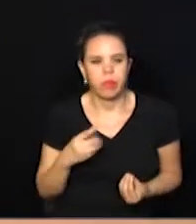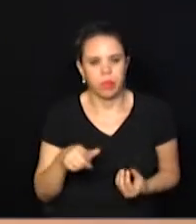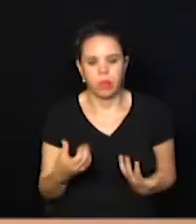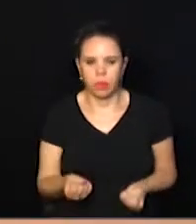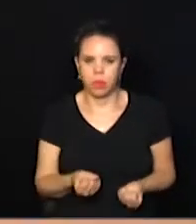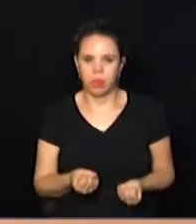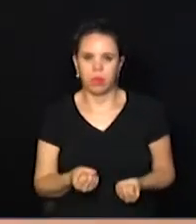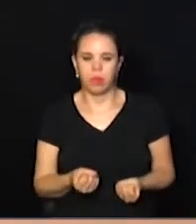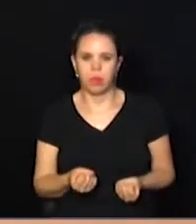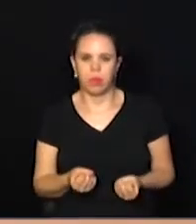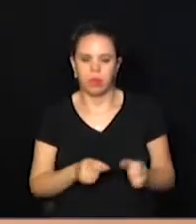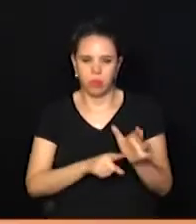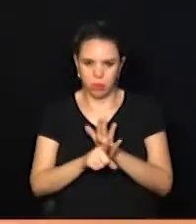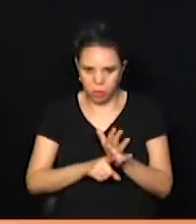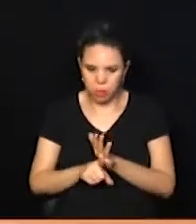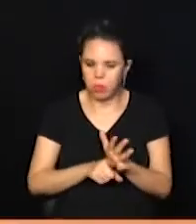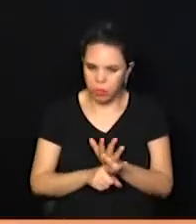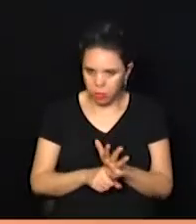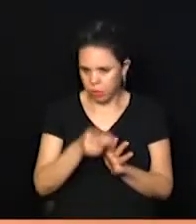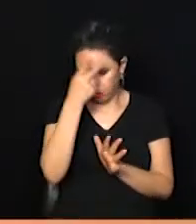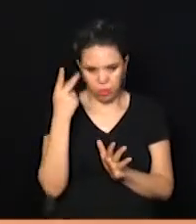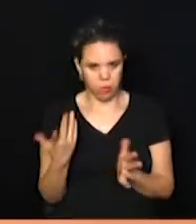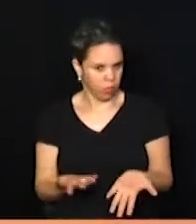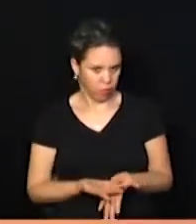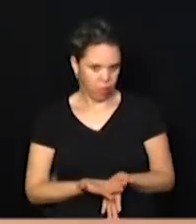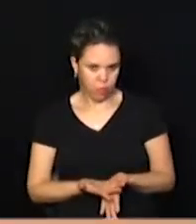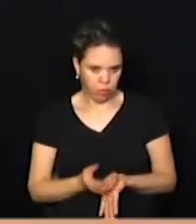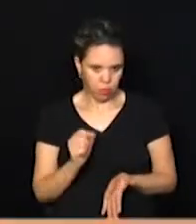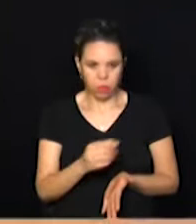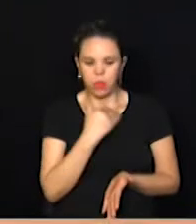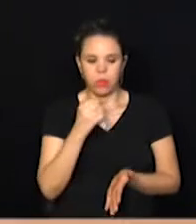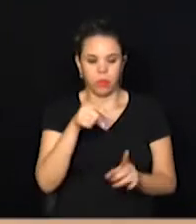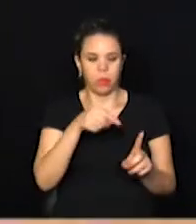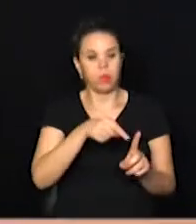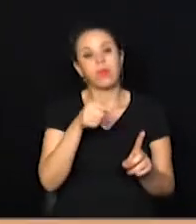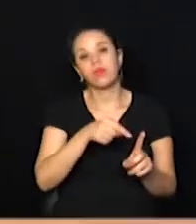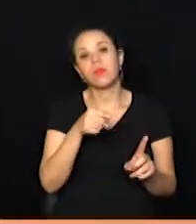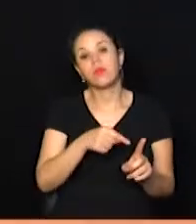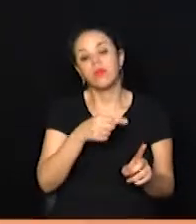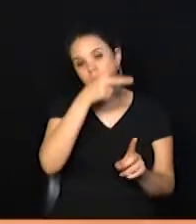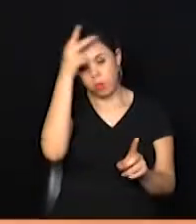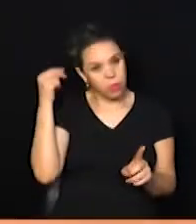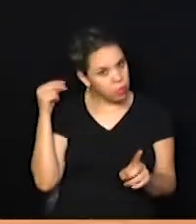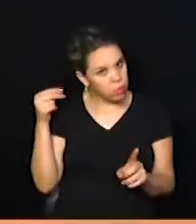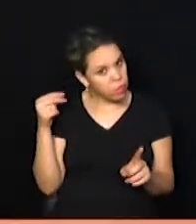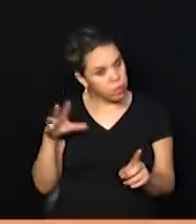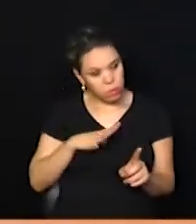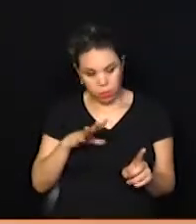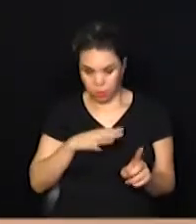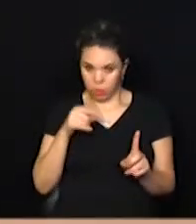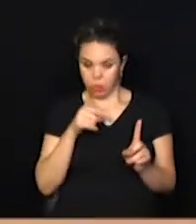consideração quando de uma investigação. Então, quem é que foi morto? Prefeito de uma